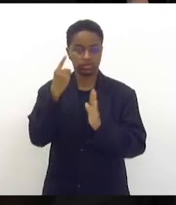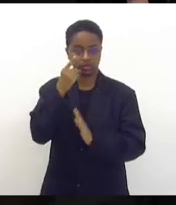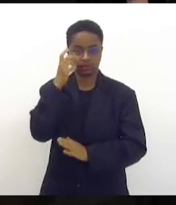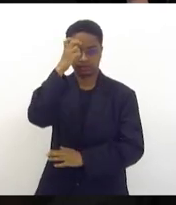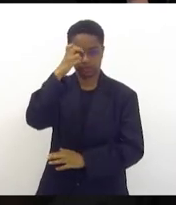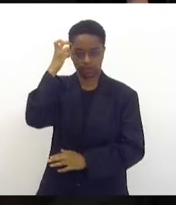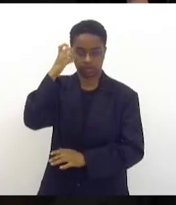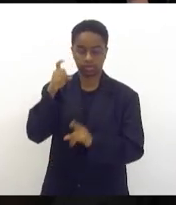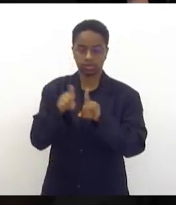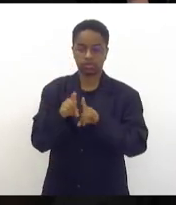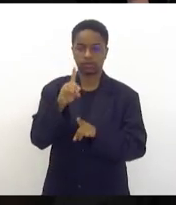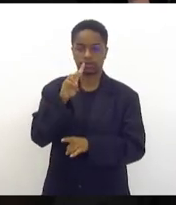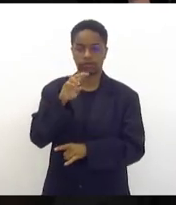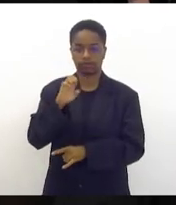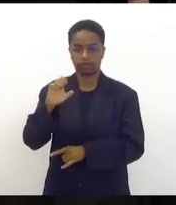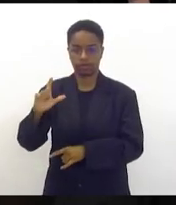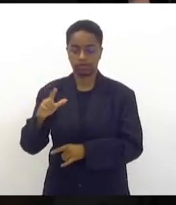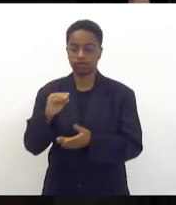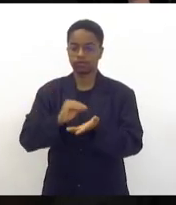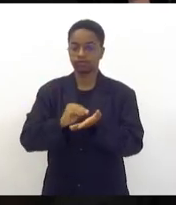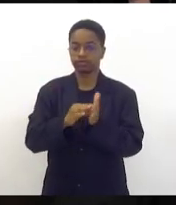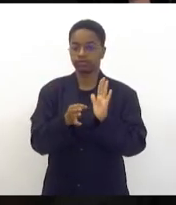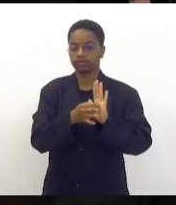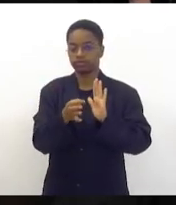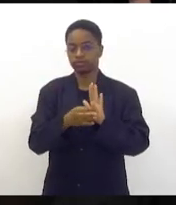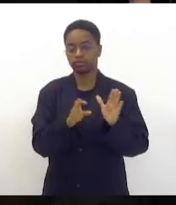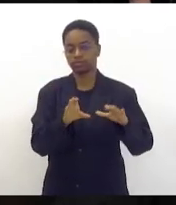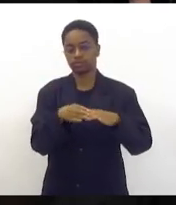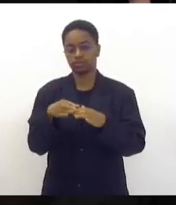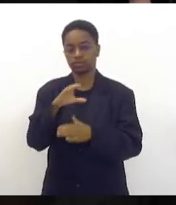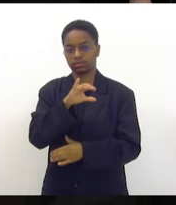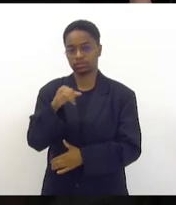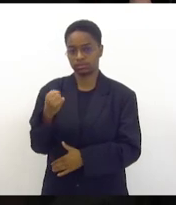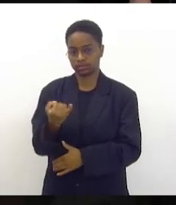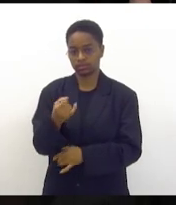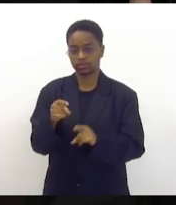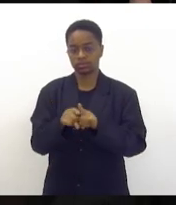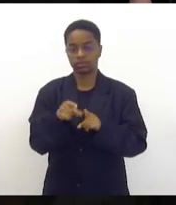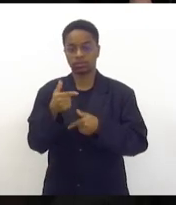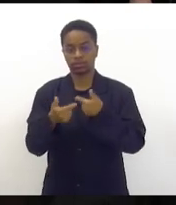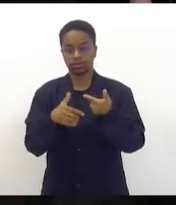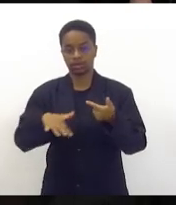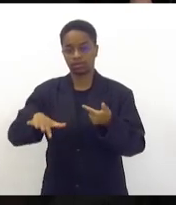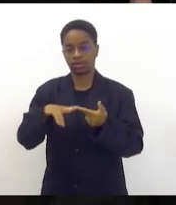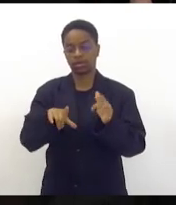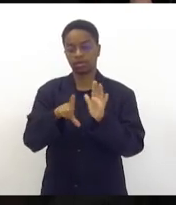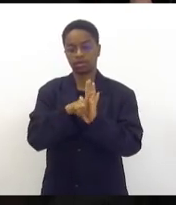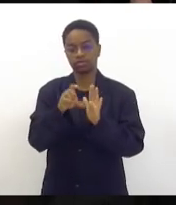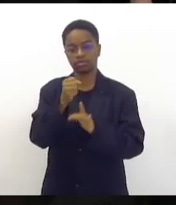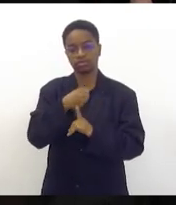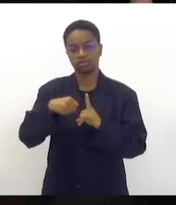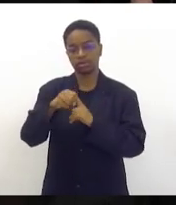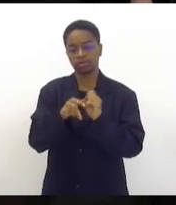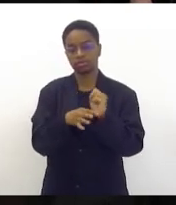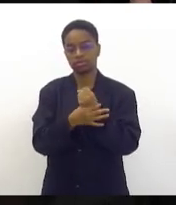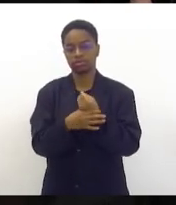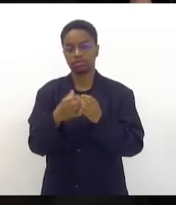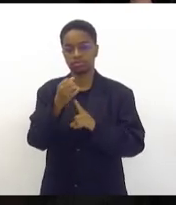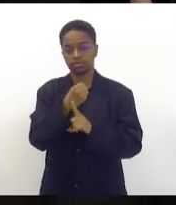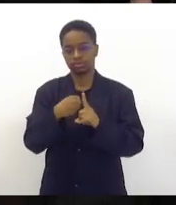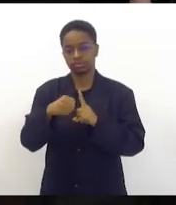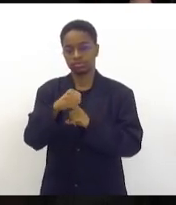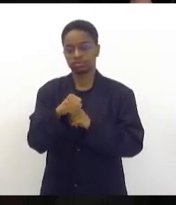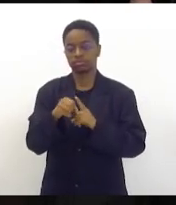Val Ceasa. Pendendo de pareceres das comissões Constituição e Justiça e de Trabalho, Legislação Social e Seguridade Social,